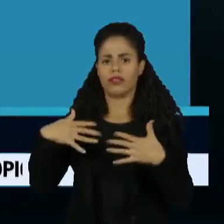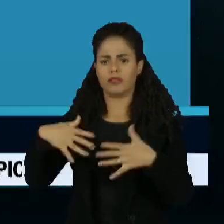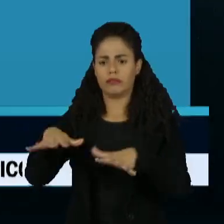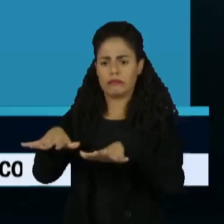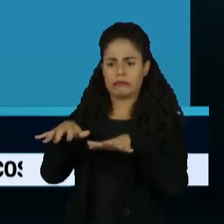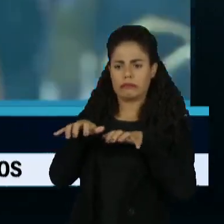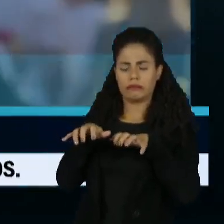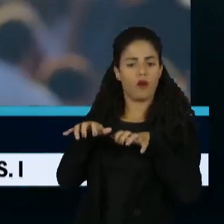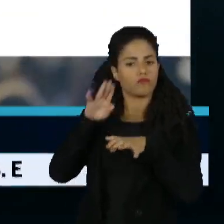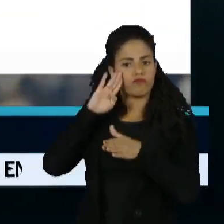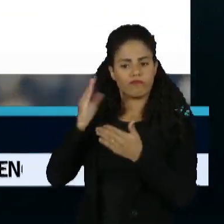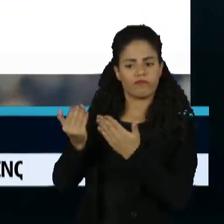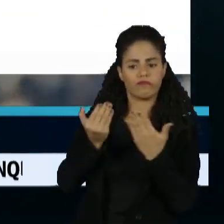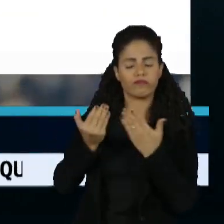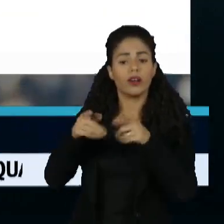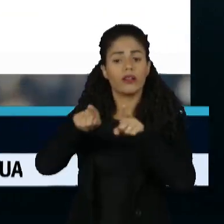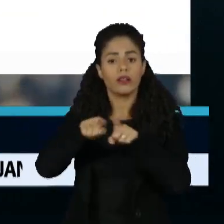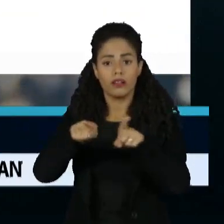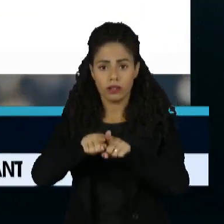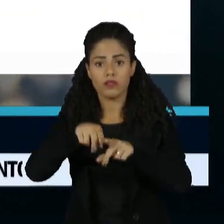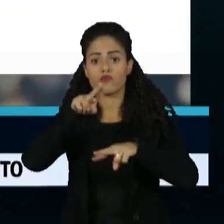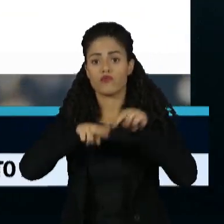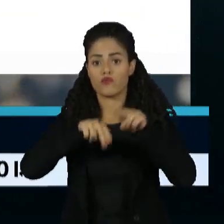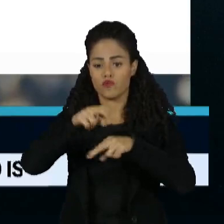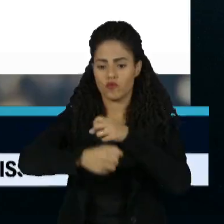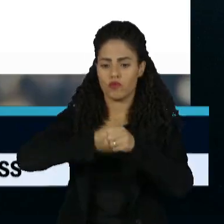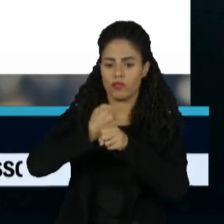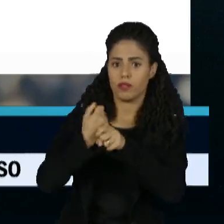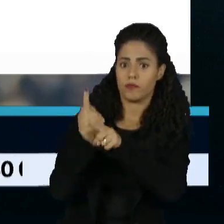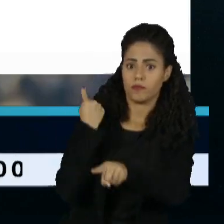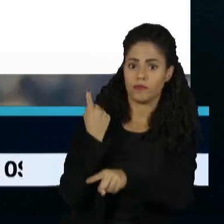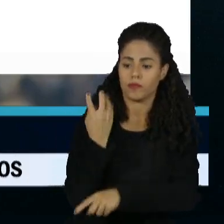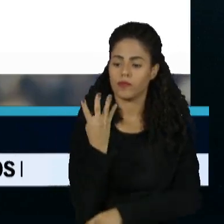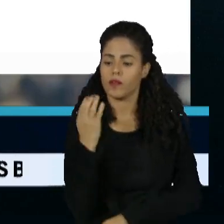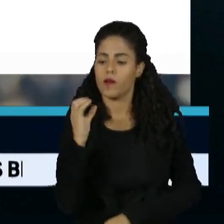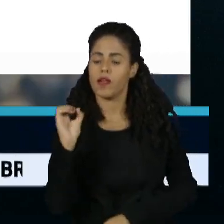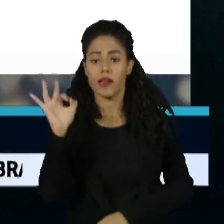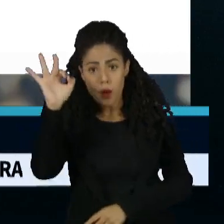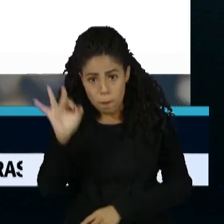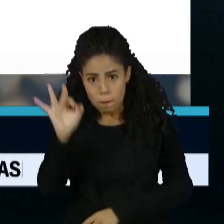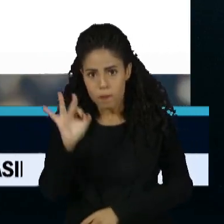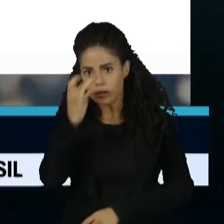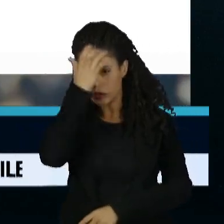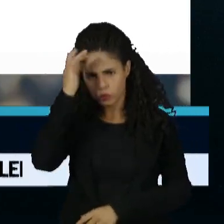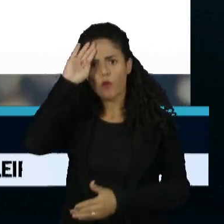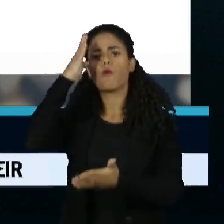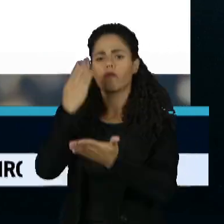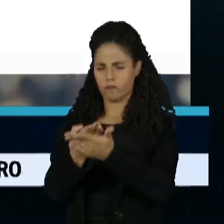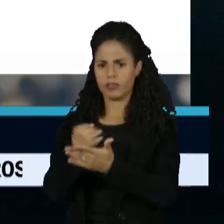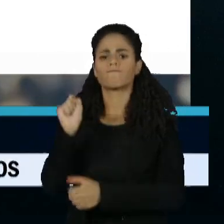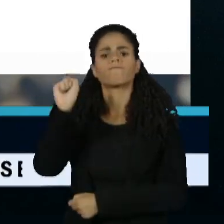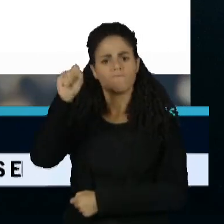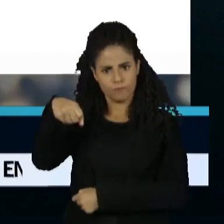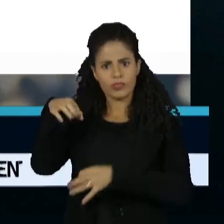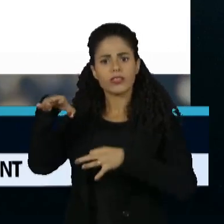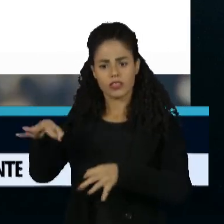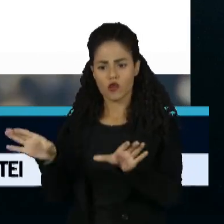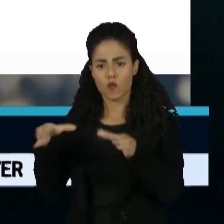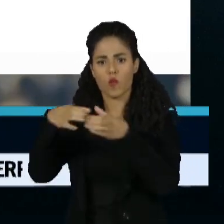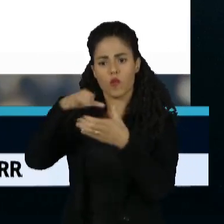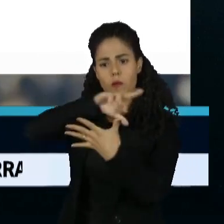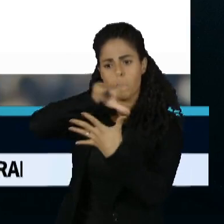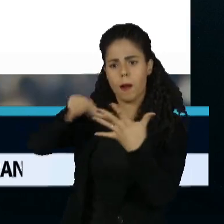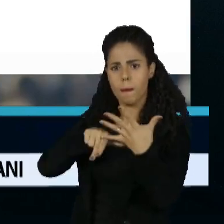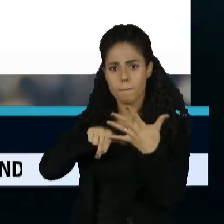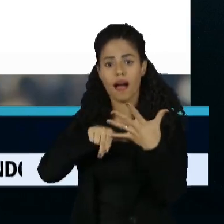uma pesquisa revelou que em julho do ano passado 40% dos brasileiros disseram confiar muito nas Forças Armadas em